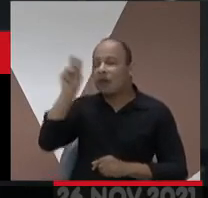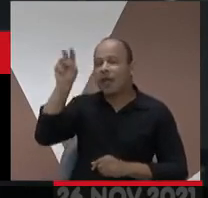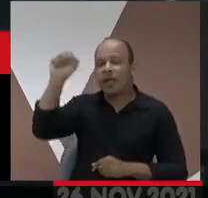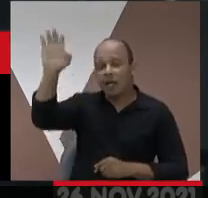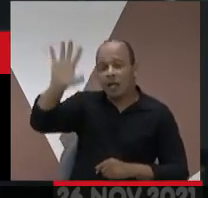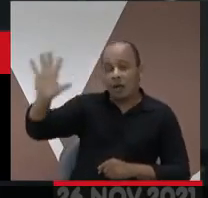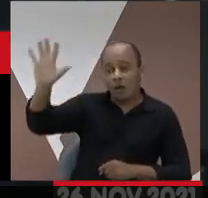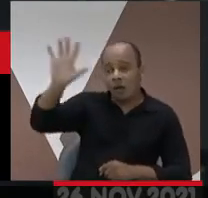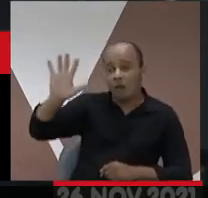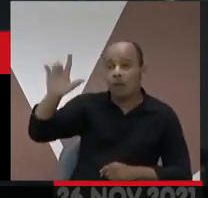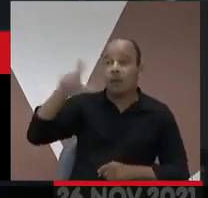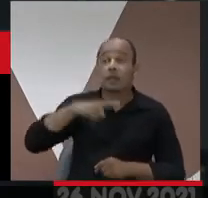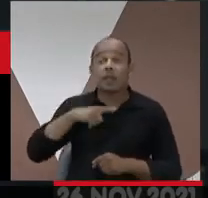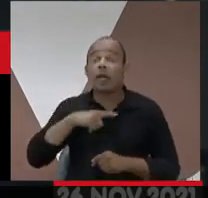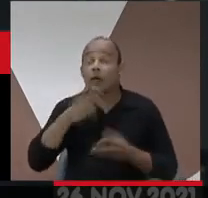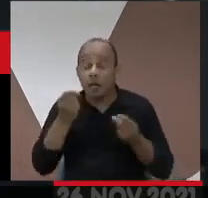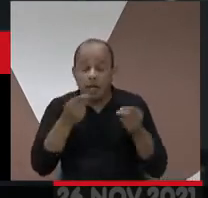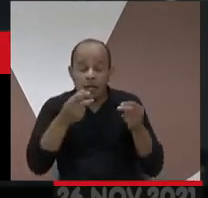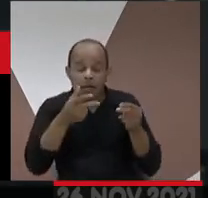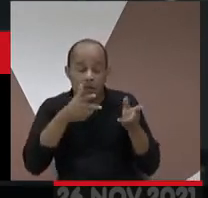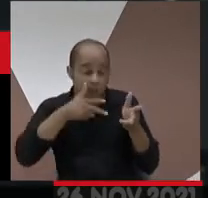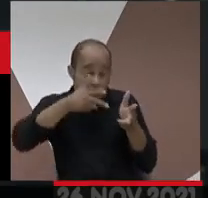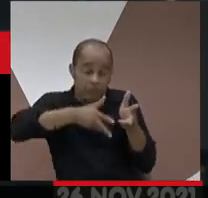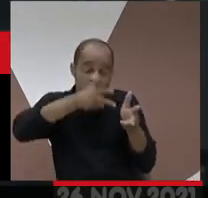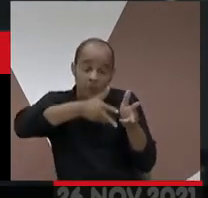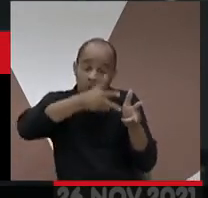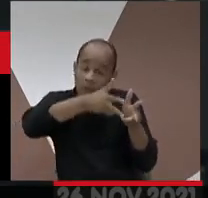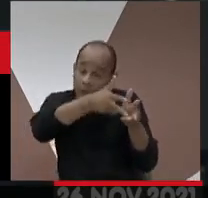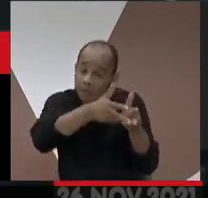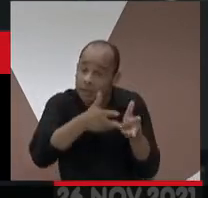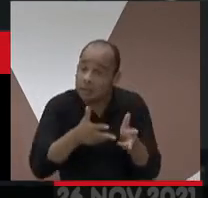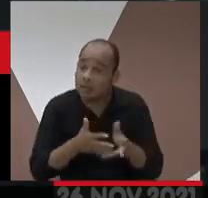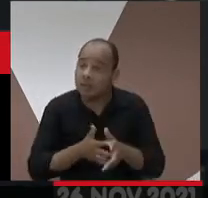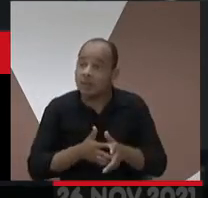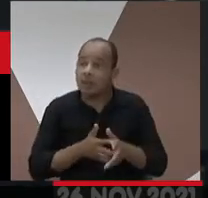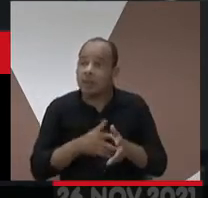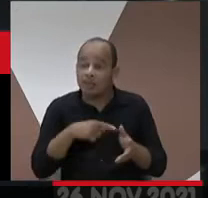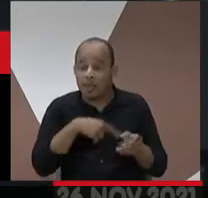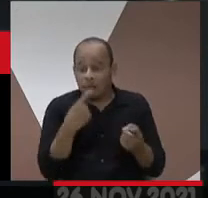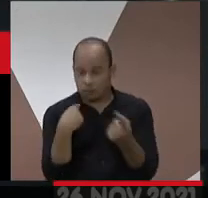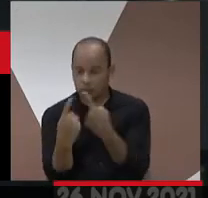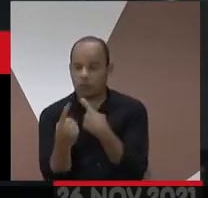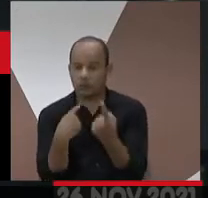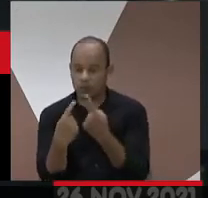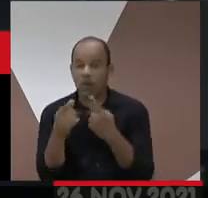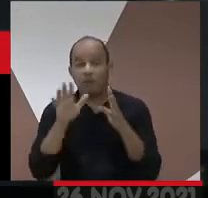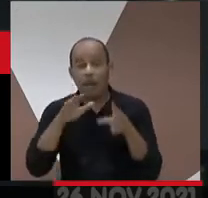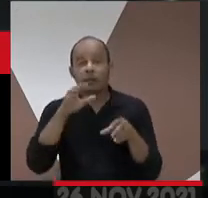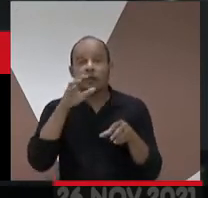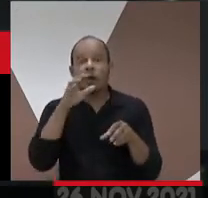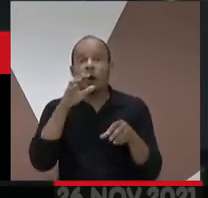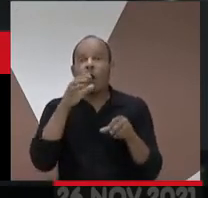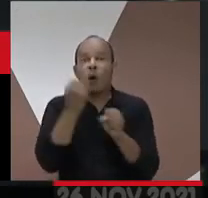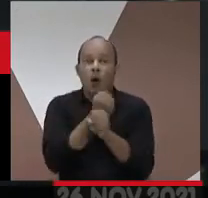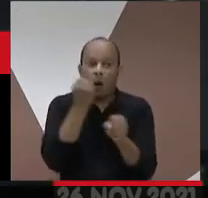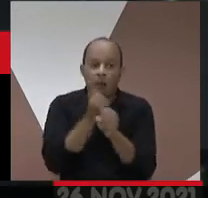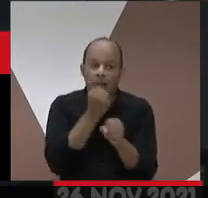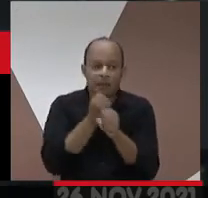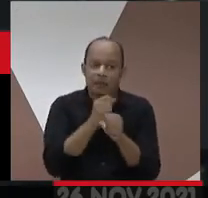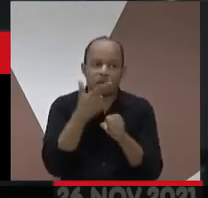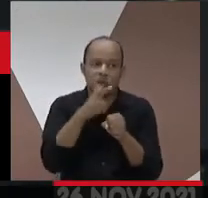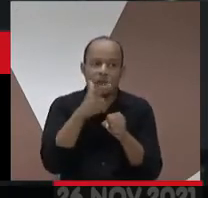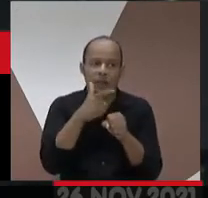por ferrovias, atravessado pelas grandes rodovias, mas com obras que compensa e que não interfere